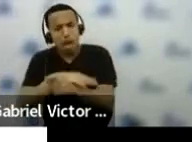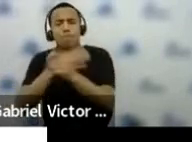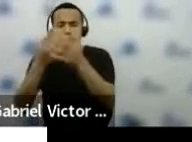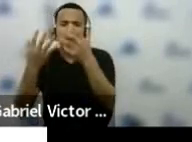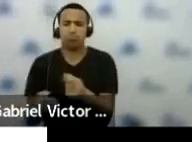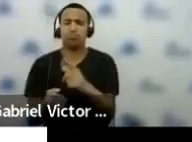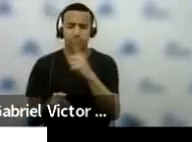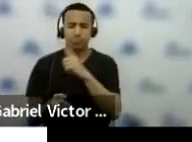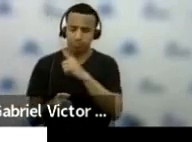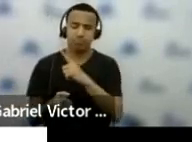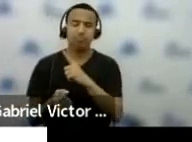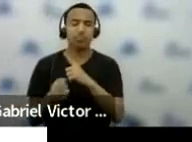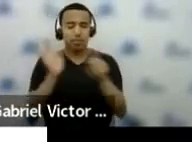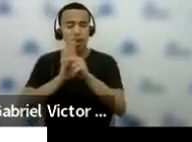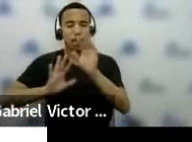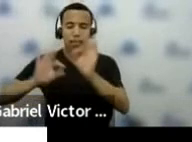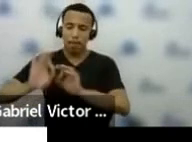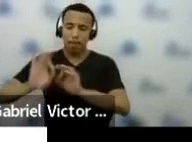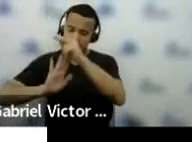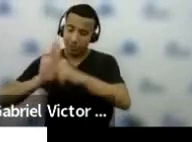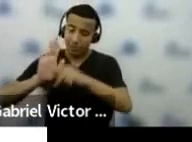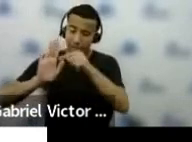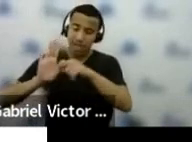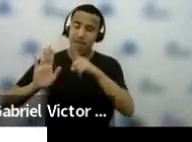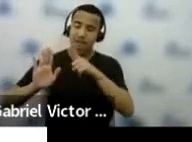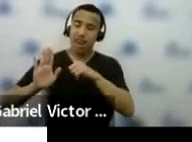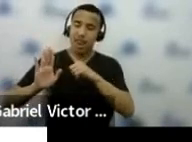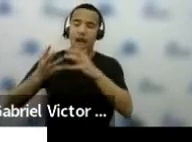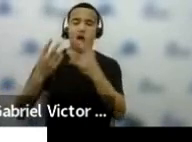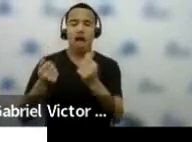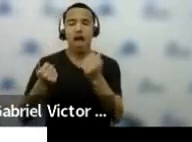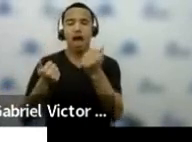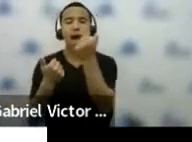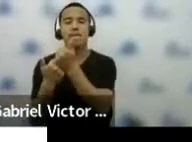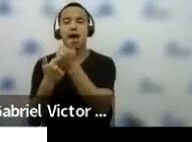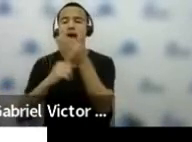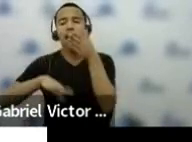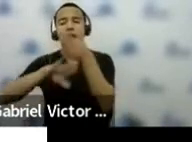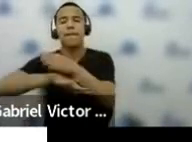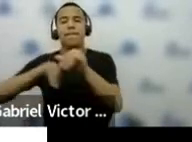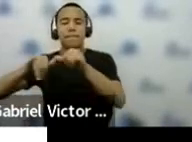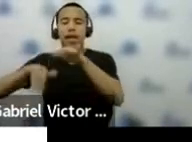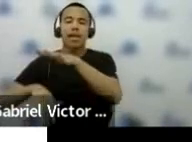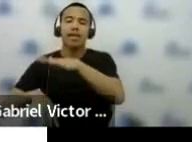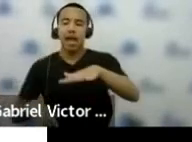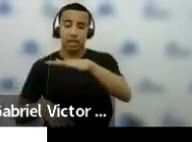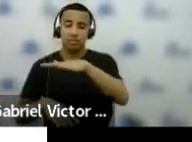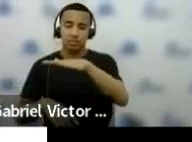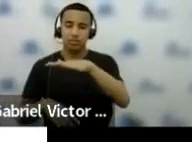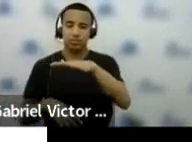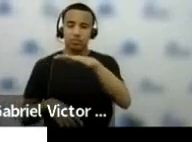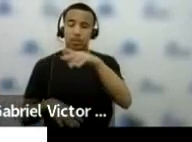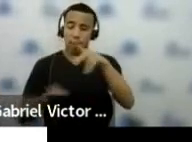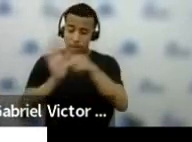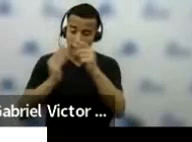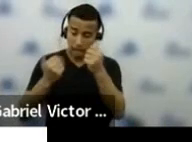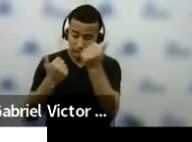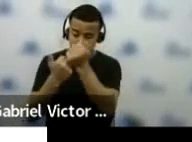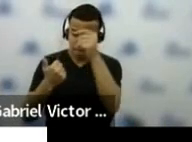fundo no projeto, a Embrapi apoia para ela poder acessar o mercado. Esse